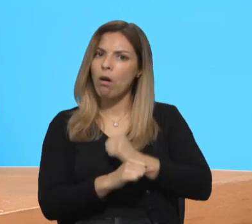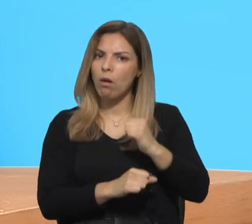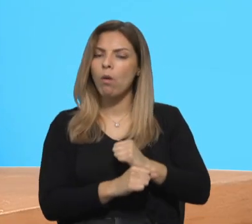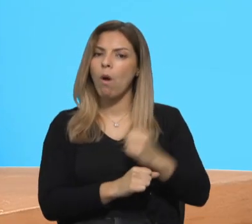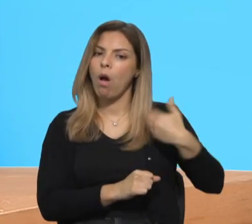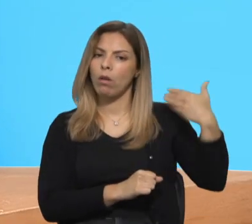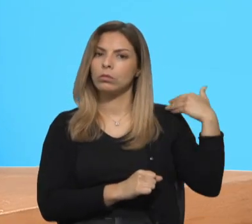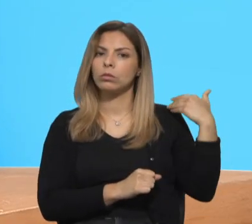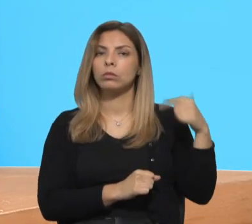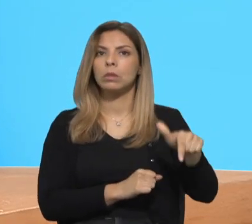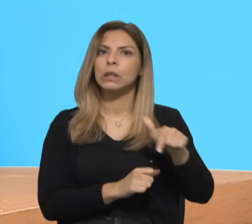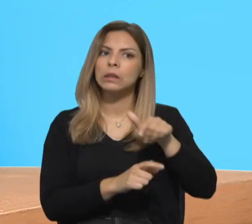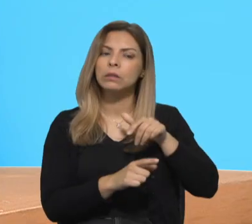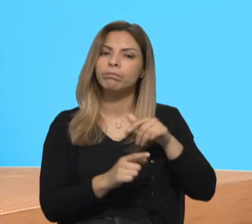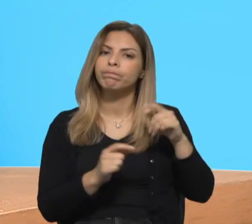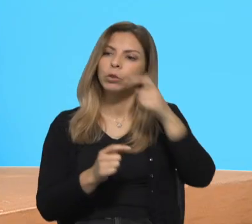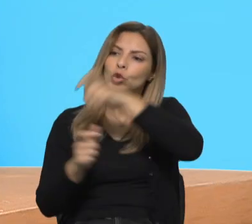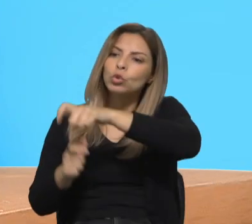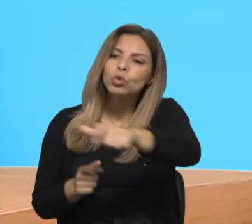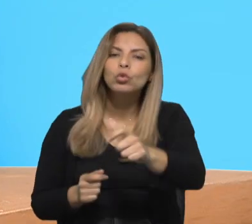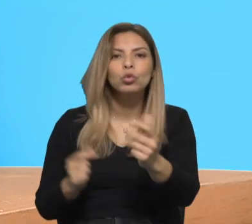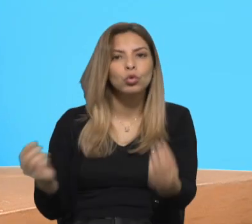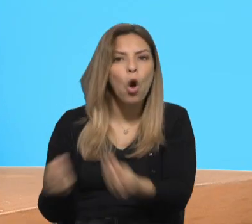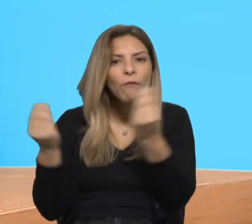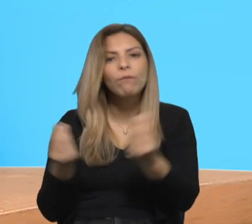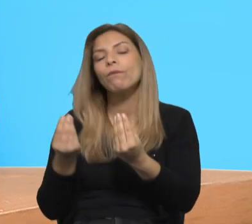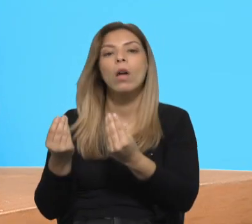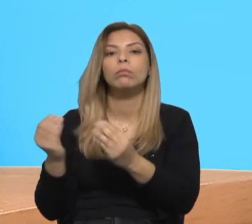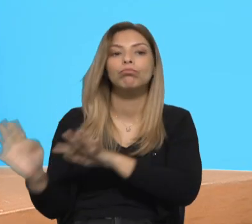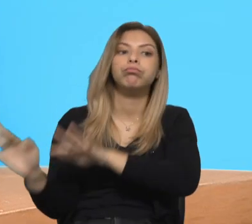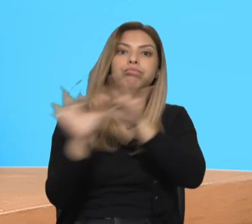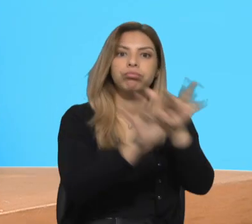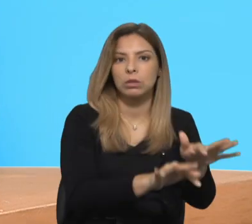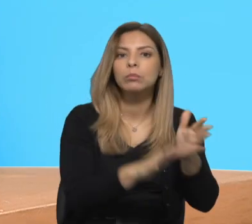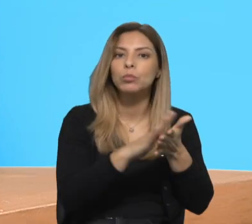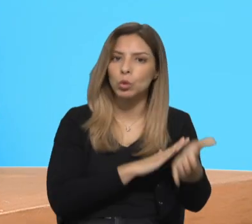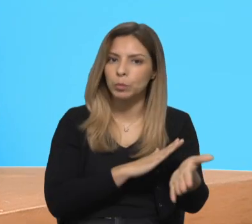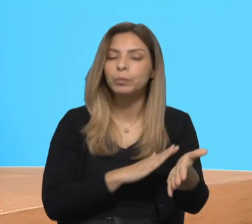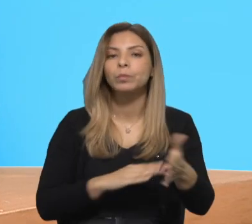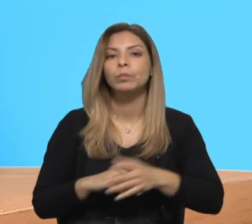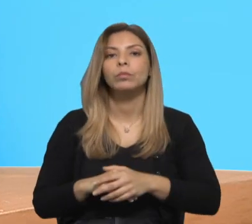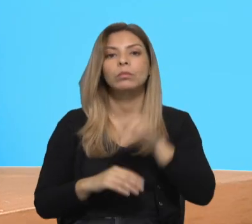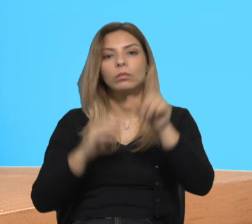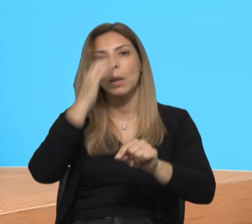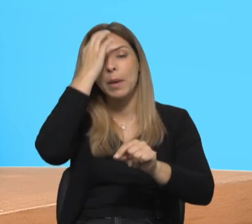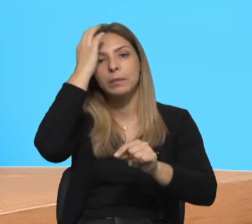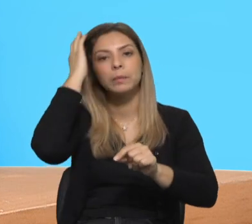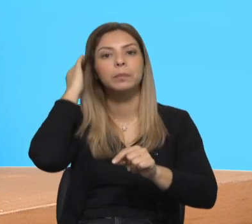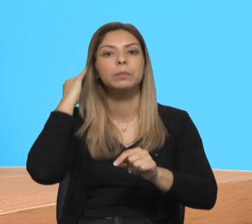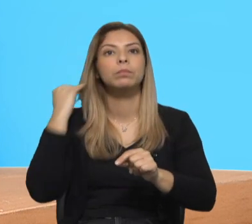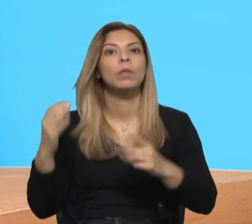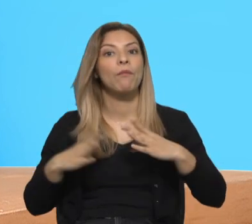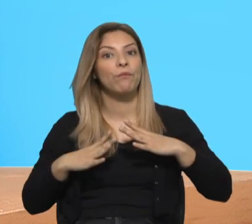na mobilização dos jovens para que tal acontecesse. Foi instituído também as